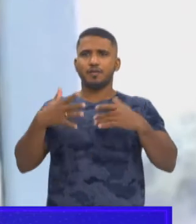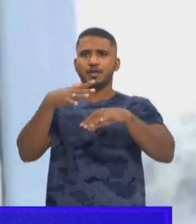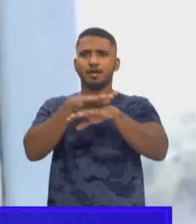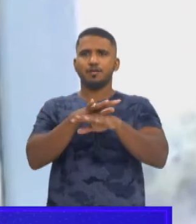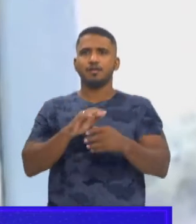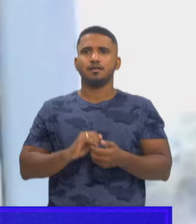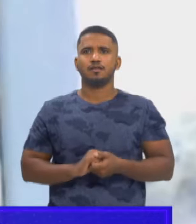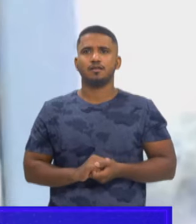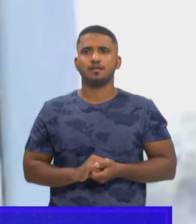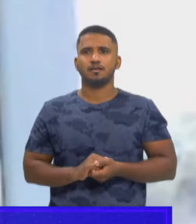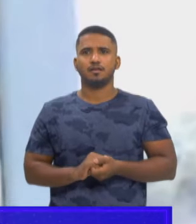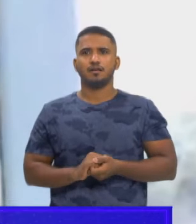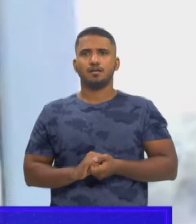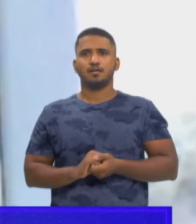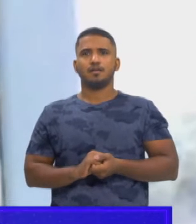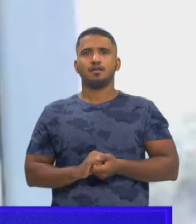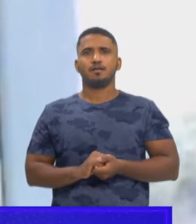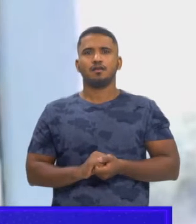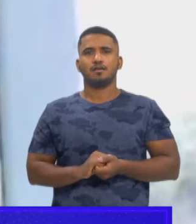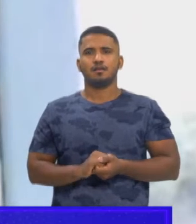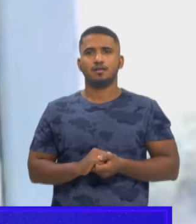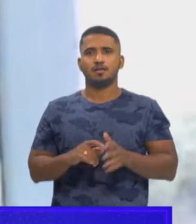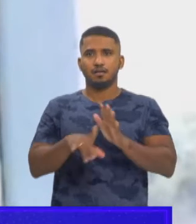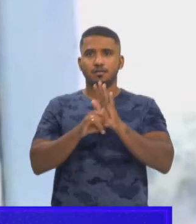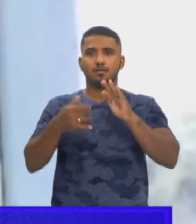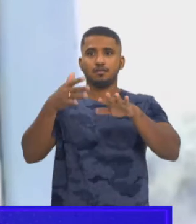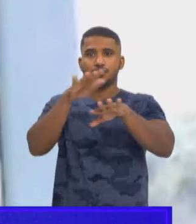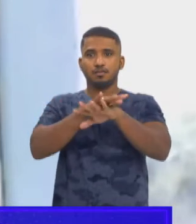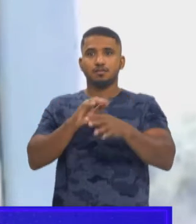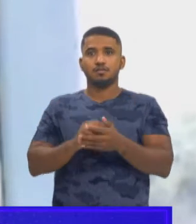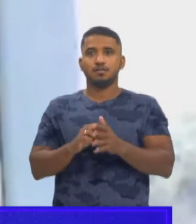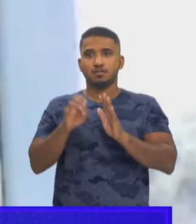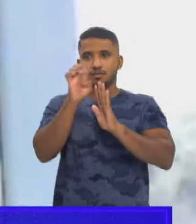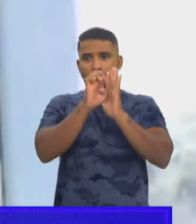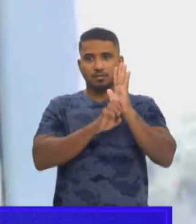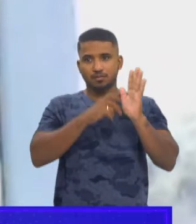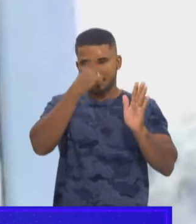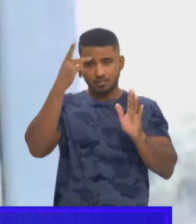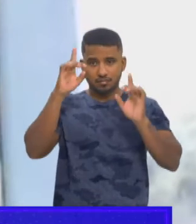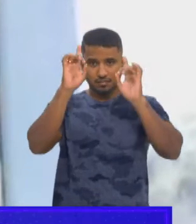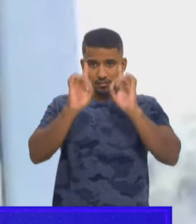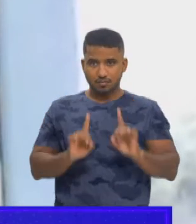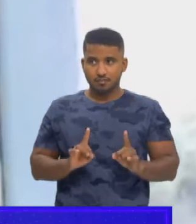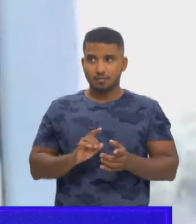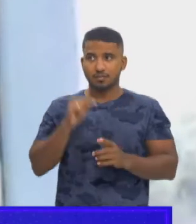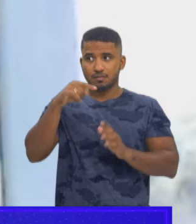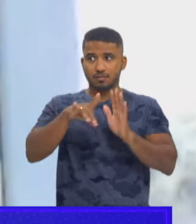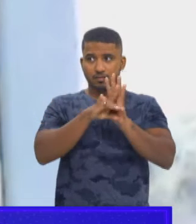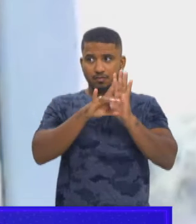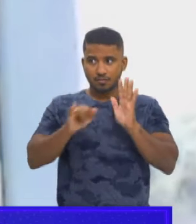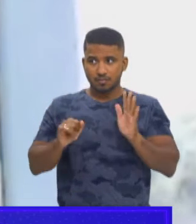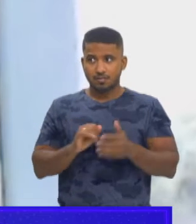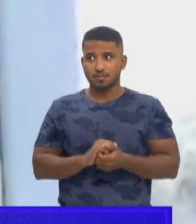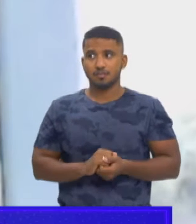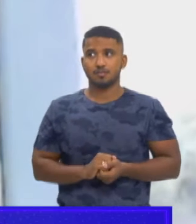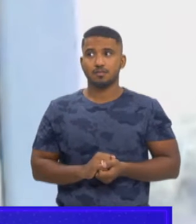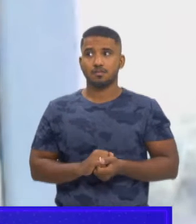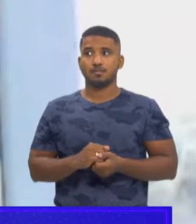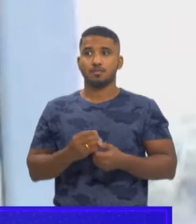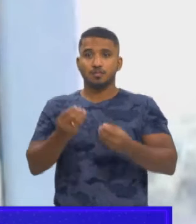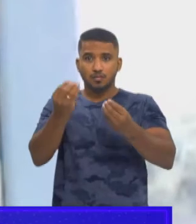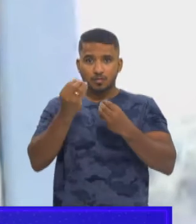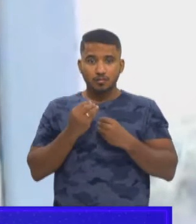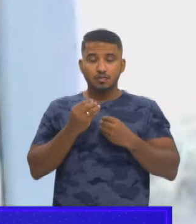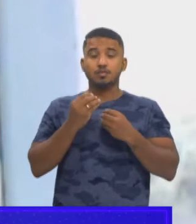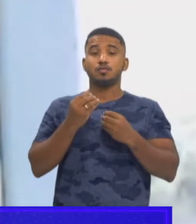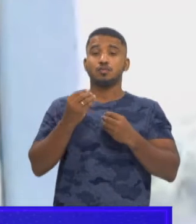prática alguns artigos dessas leis não são obedecidos. Mas temos